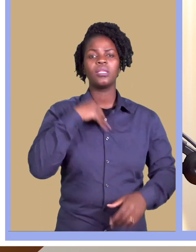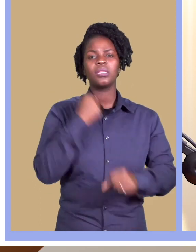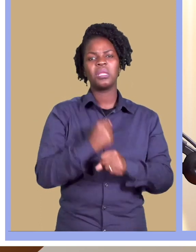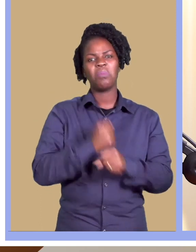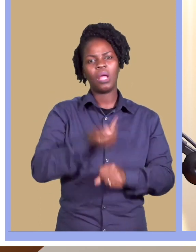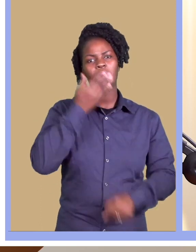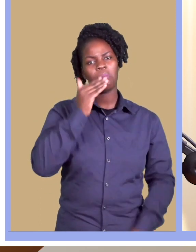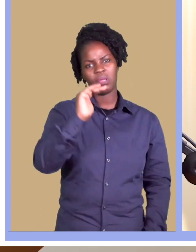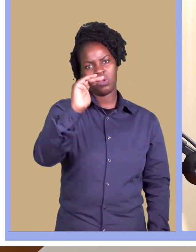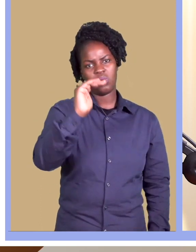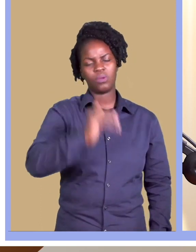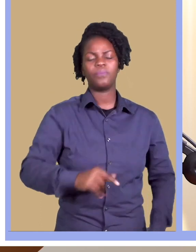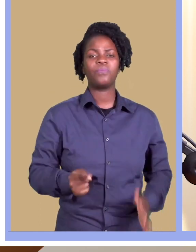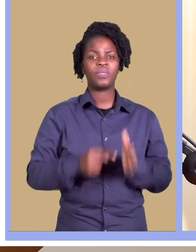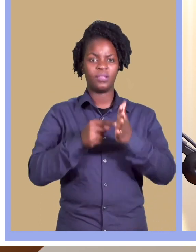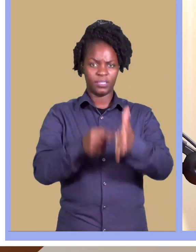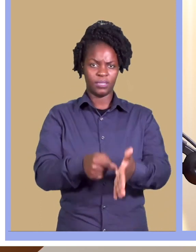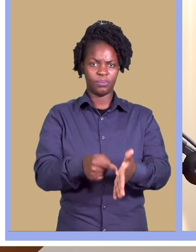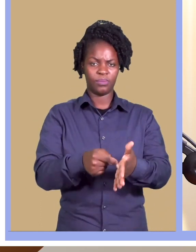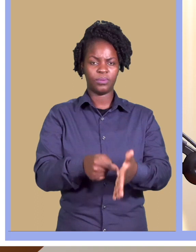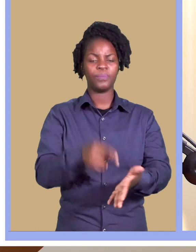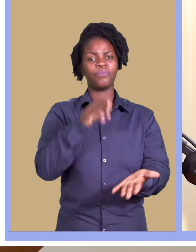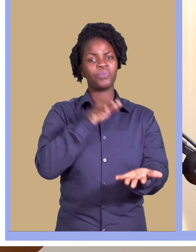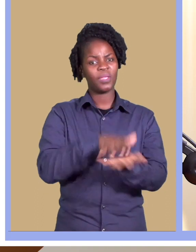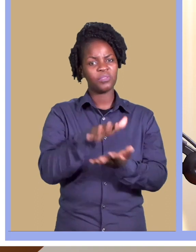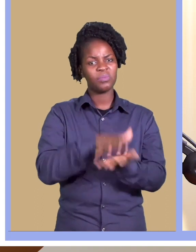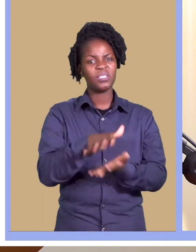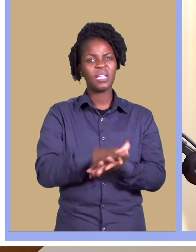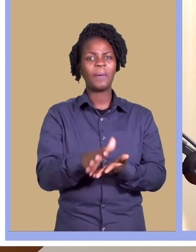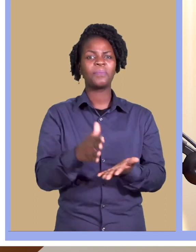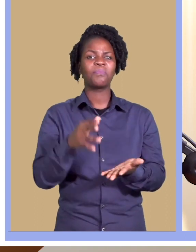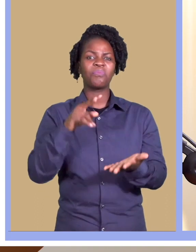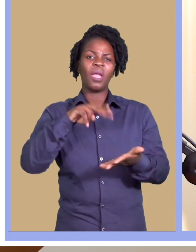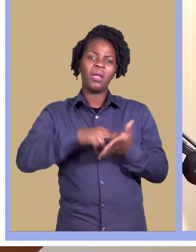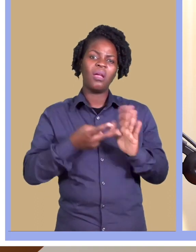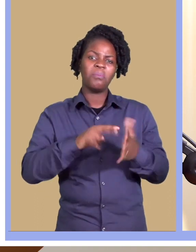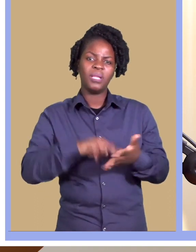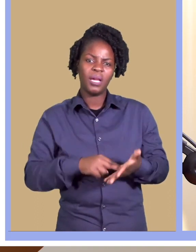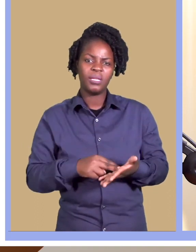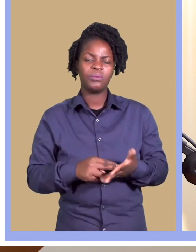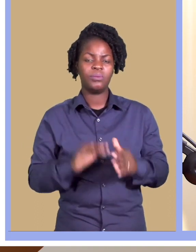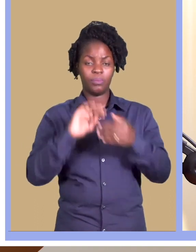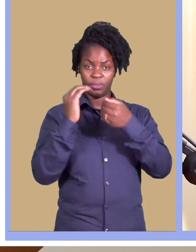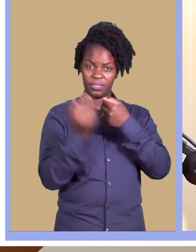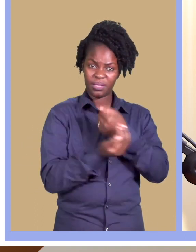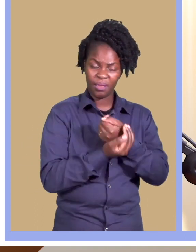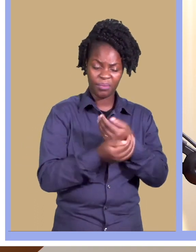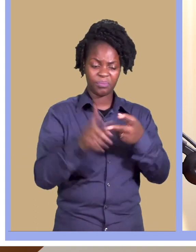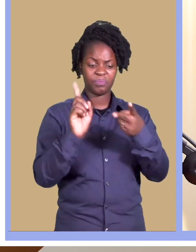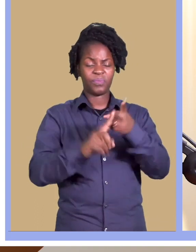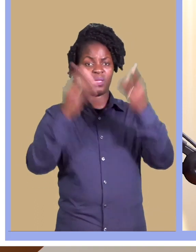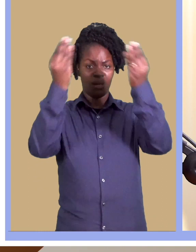Por exemplo, na definição dos planos de contingência, nas capacitações